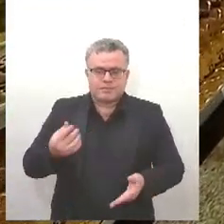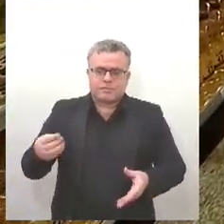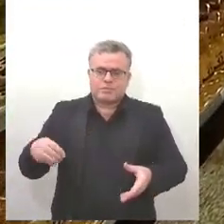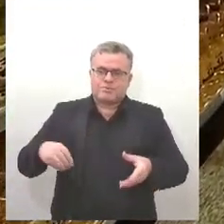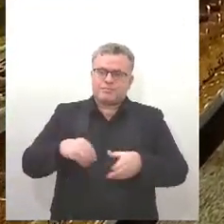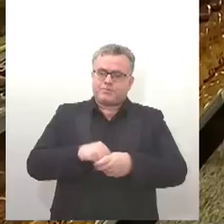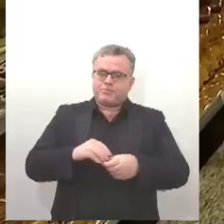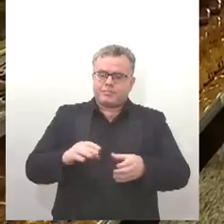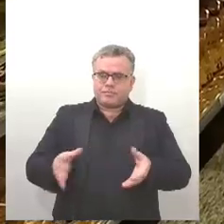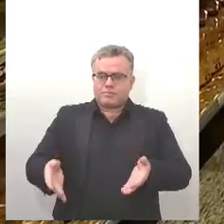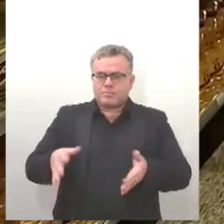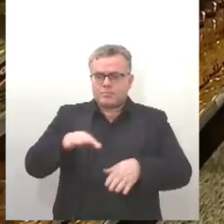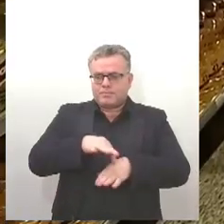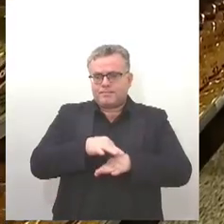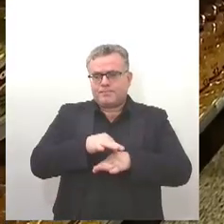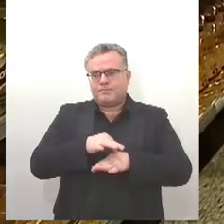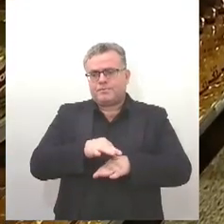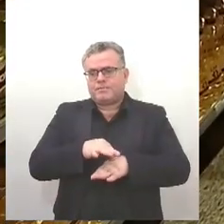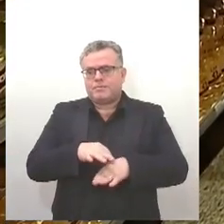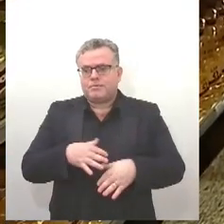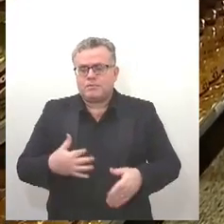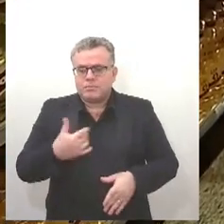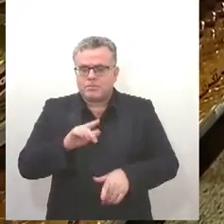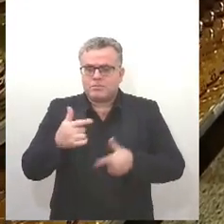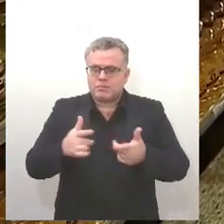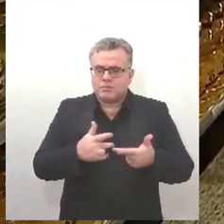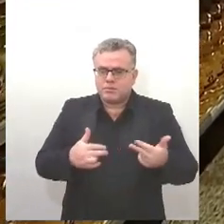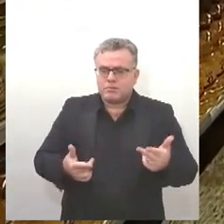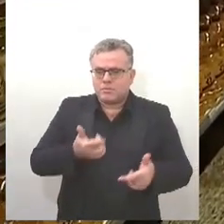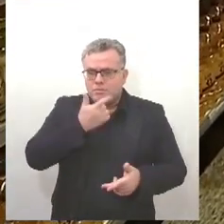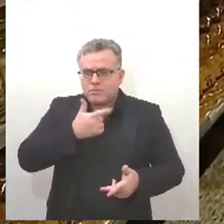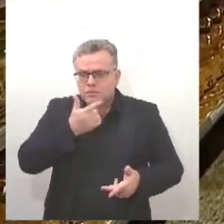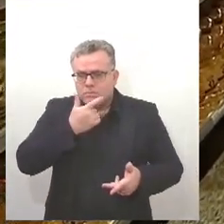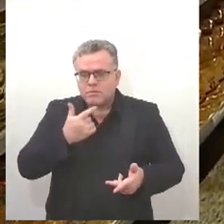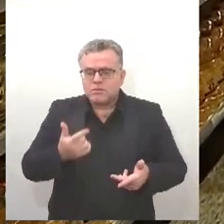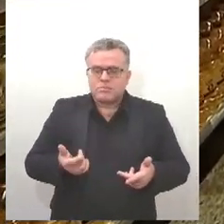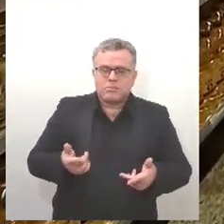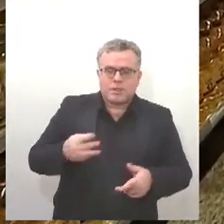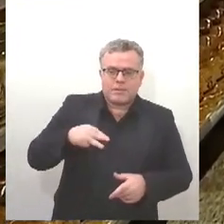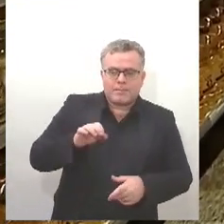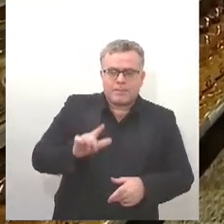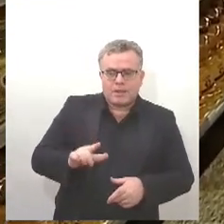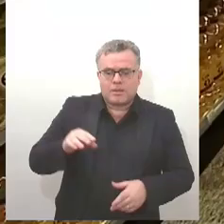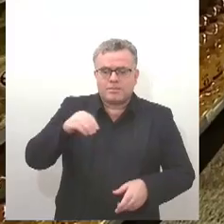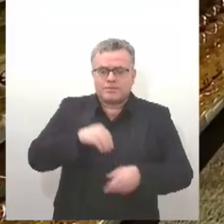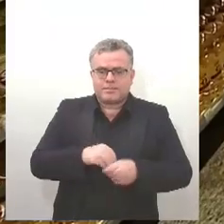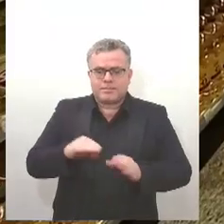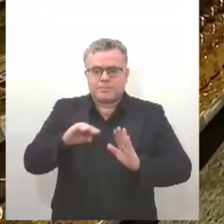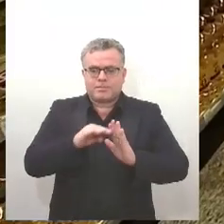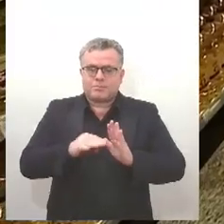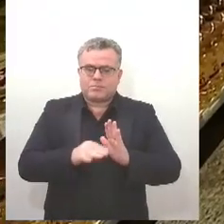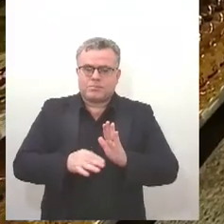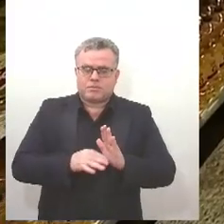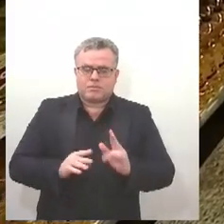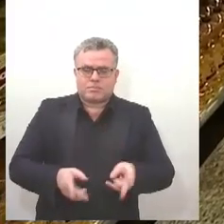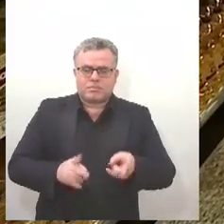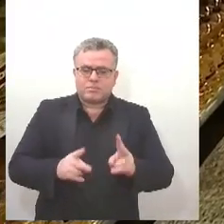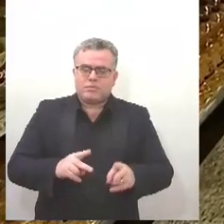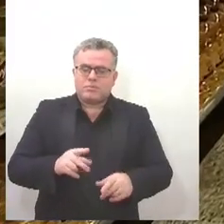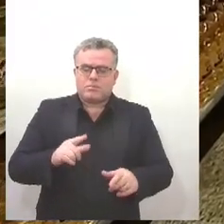lista outros produtos como queijo Tapi e mel que fazem parte de uma cesta estendida terão um desconto de